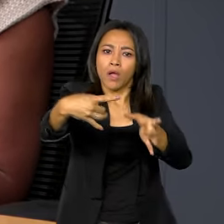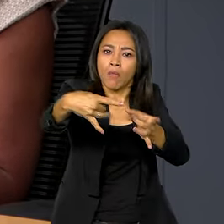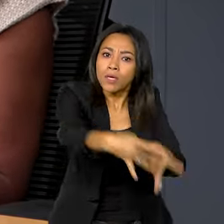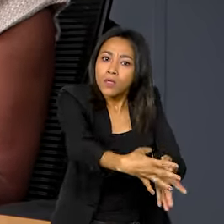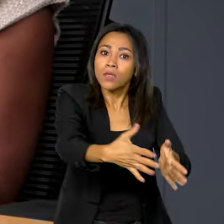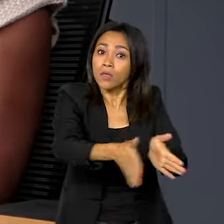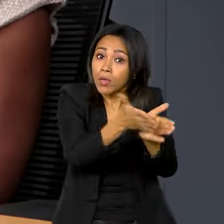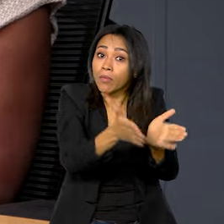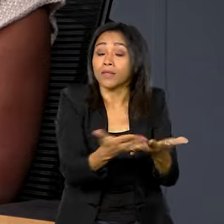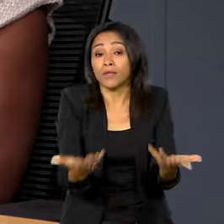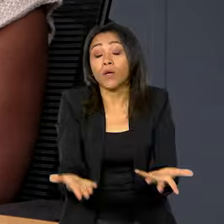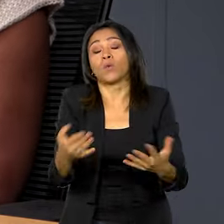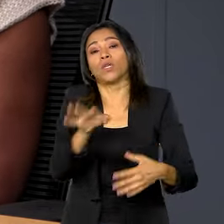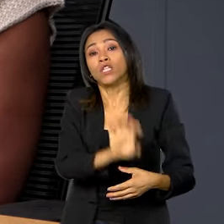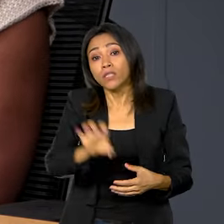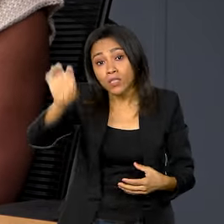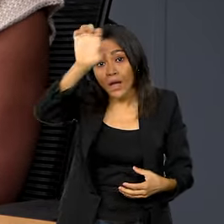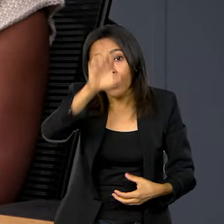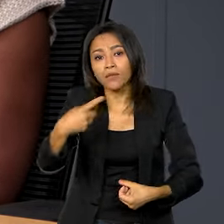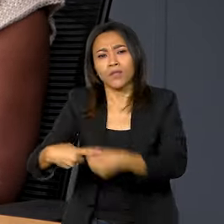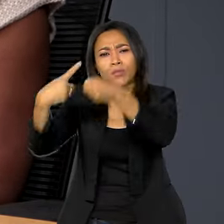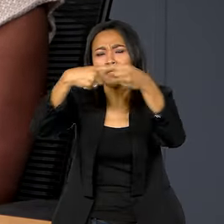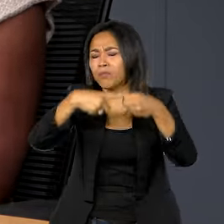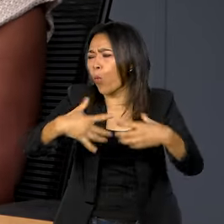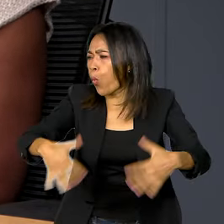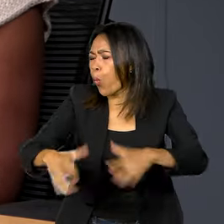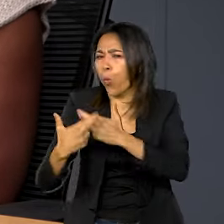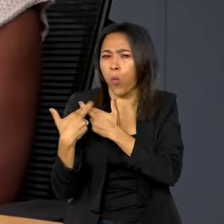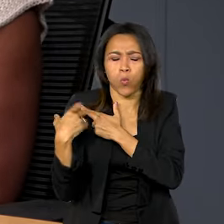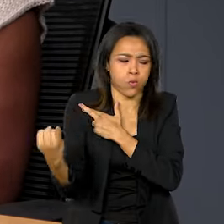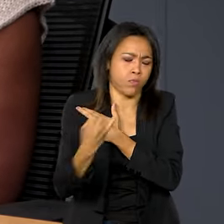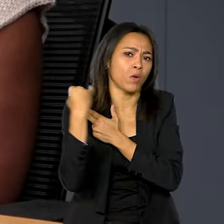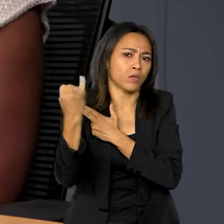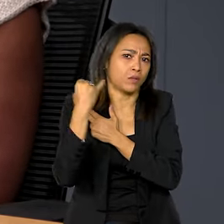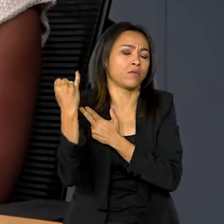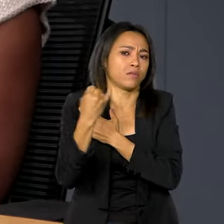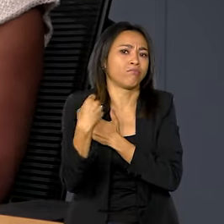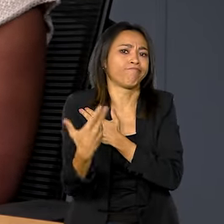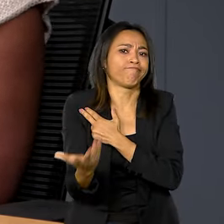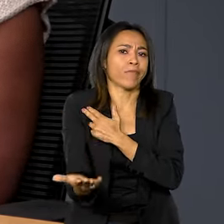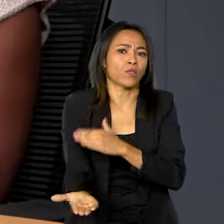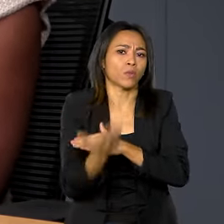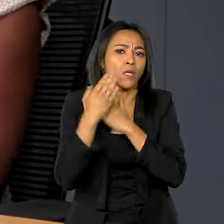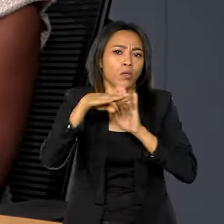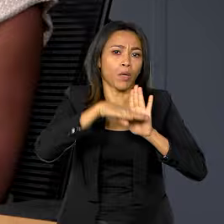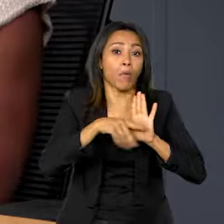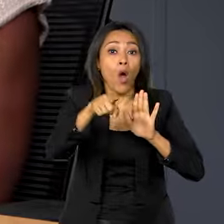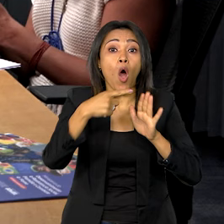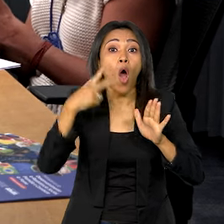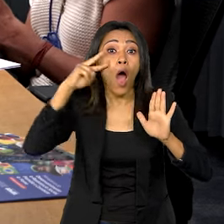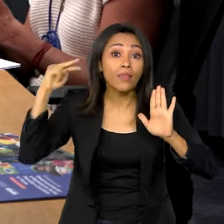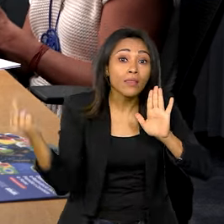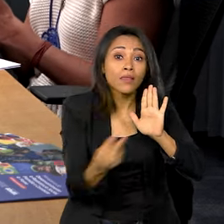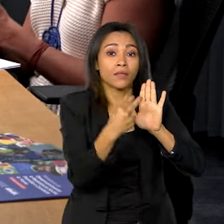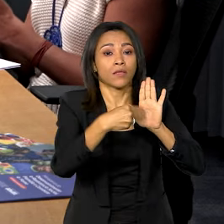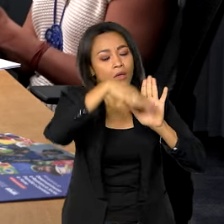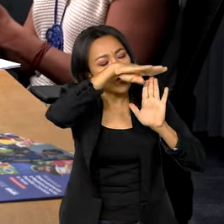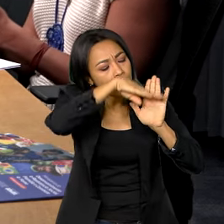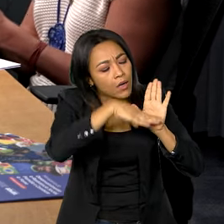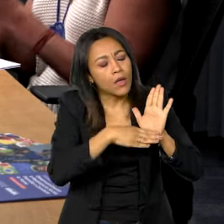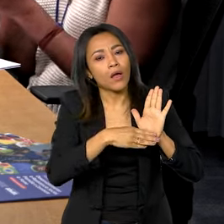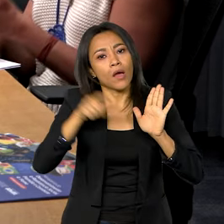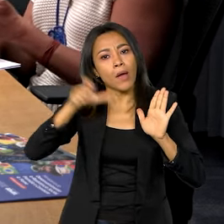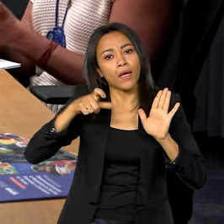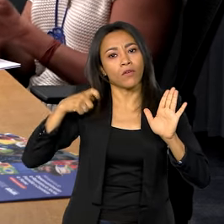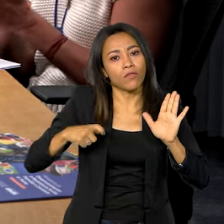país Então os estados e os municípios eles têm um papel Fundamental e eu digo o seguinte assim olhem para o programa Bolsa